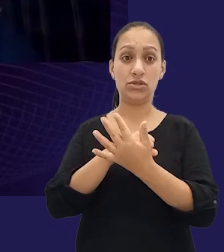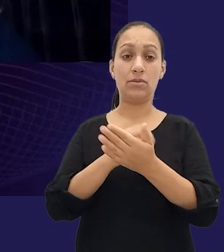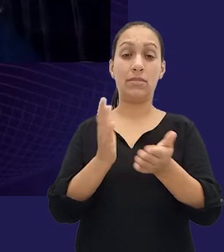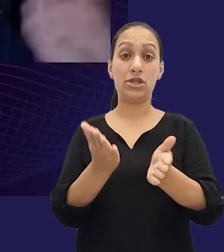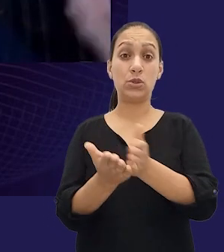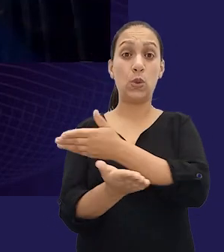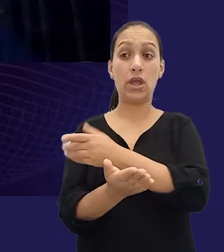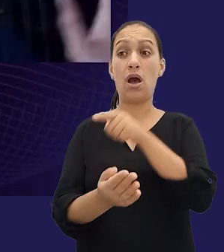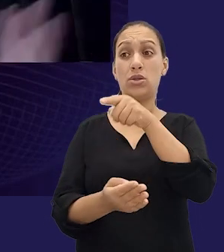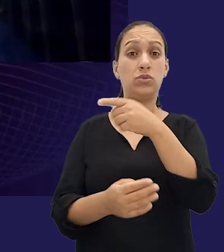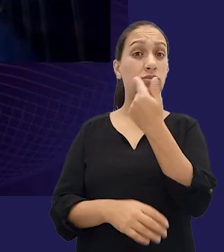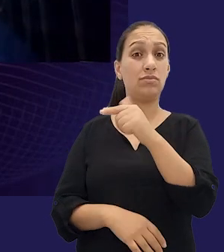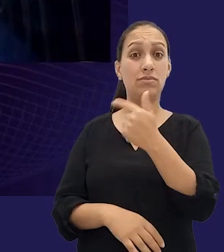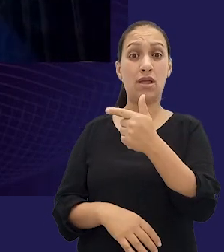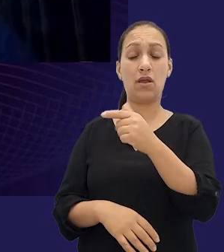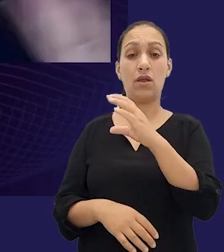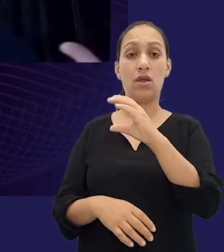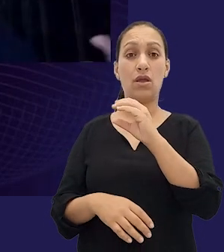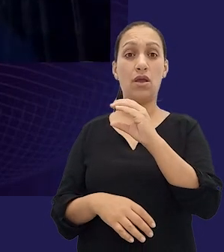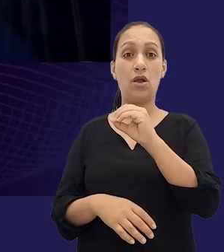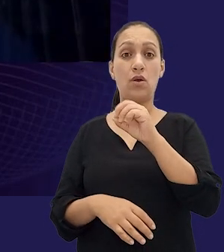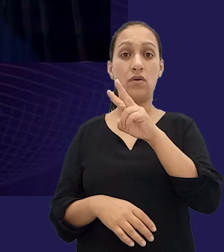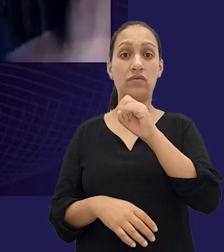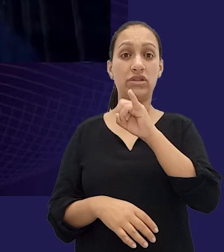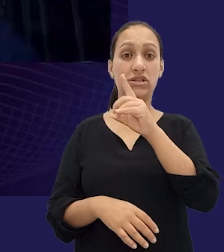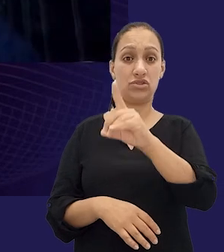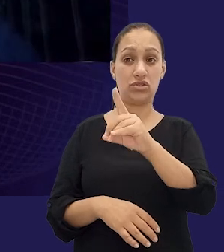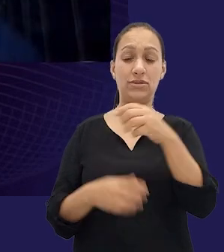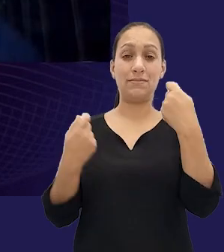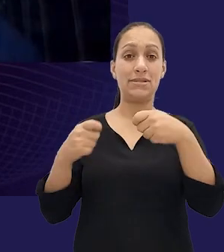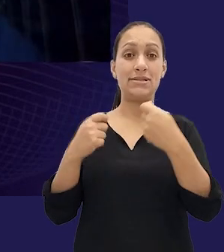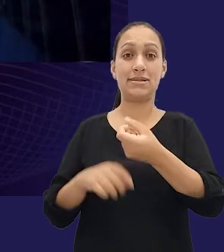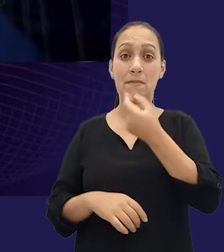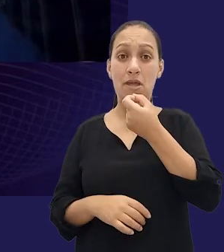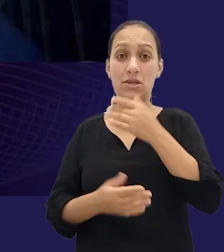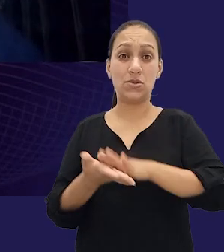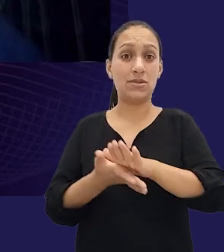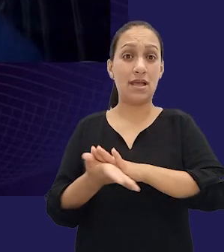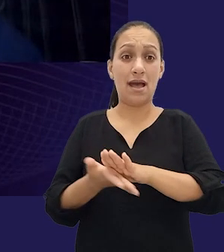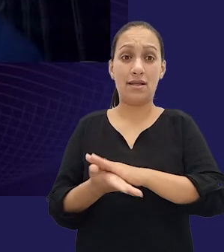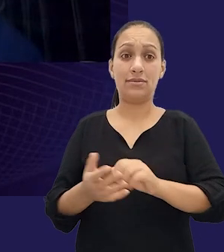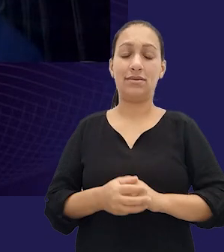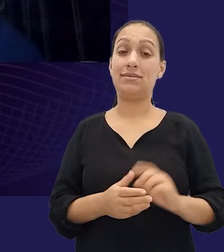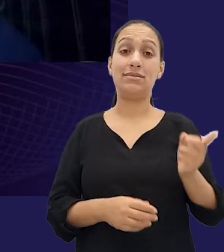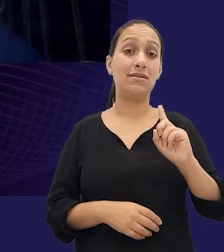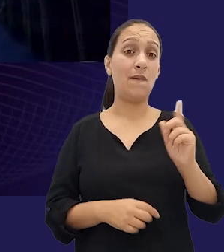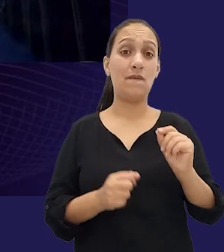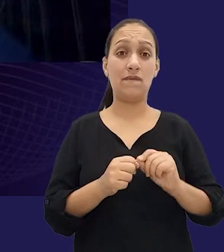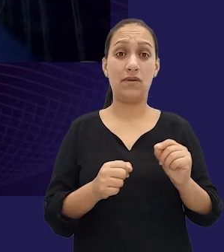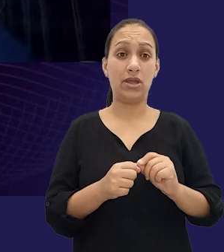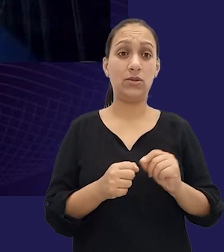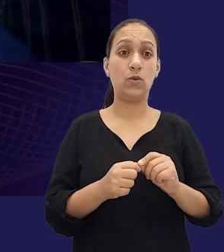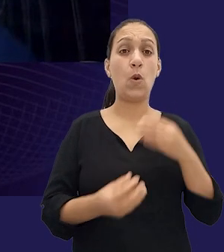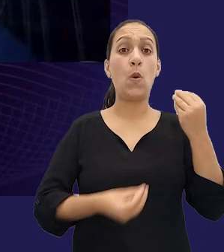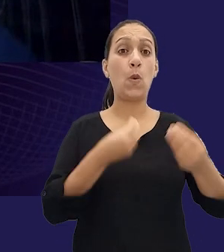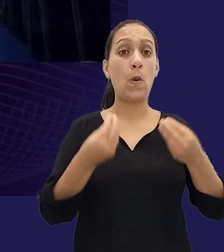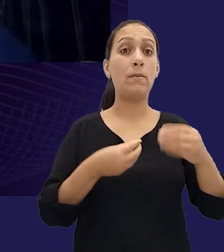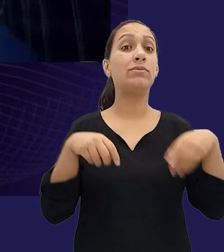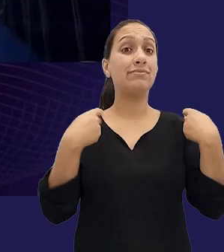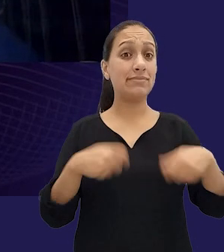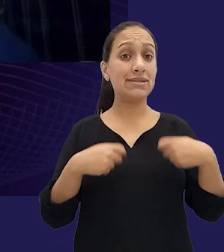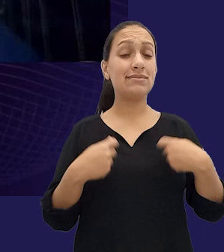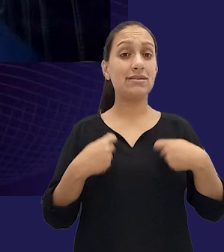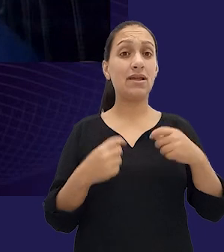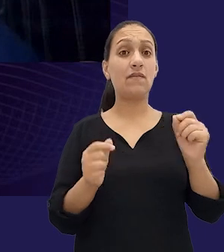olha, não, tu não tem nem Covid, fica tranquilo, não precisa tomar nada de nada. não está sendo feito tanto quanto deveria, né?